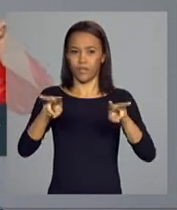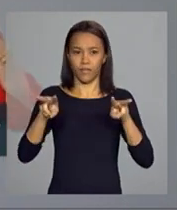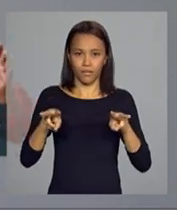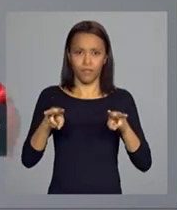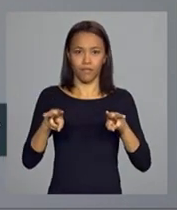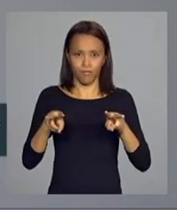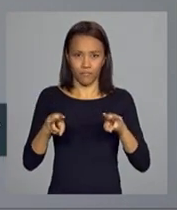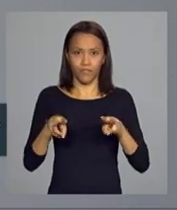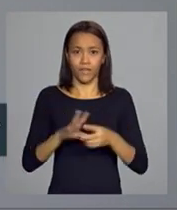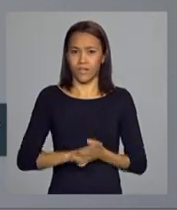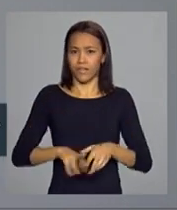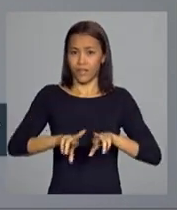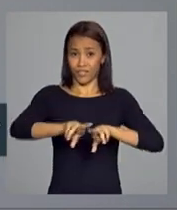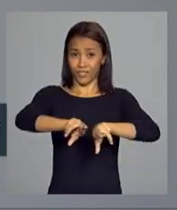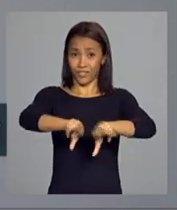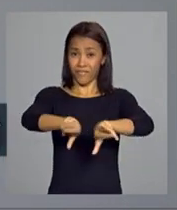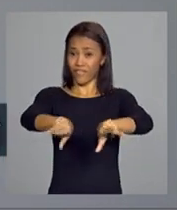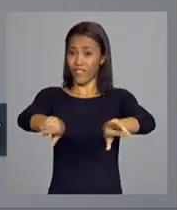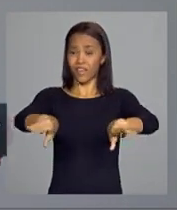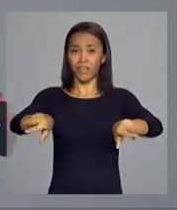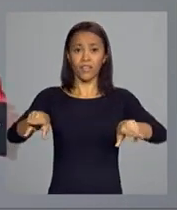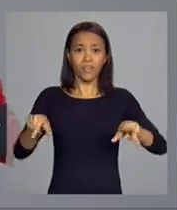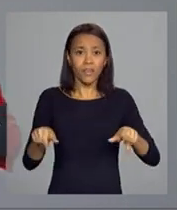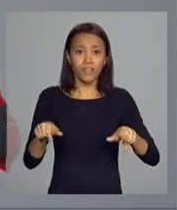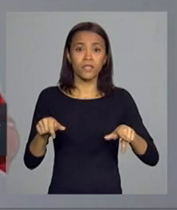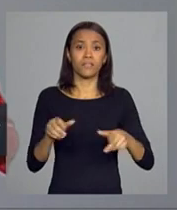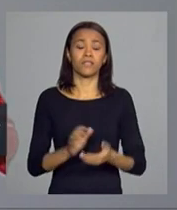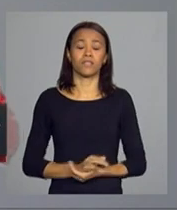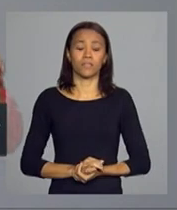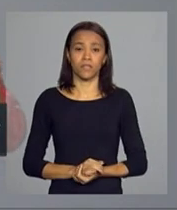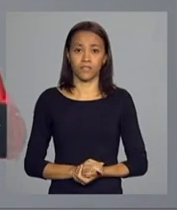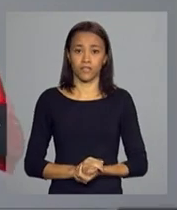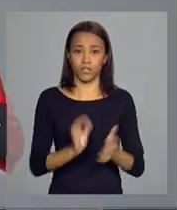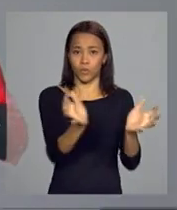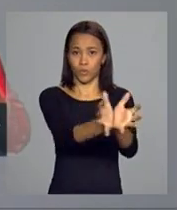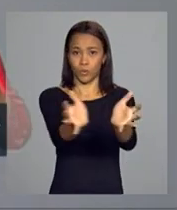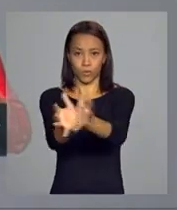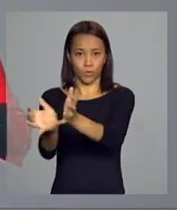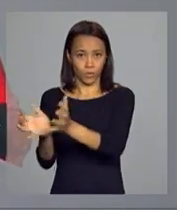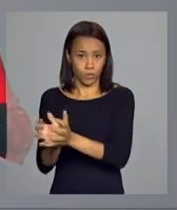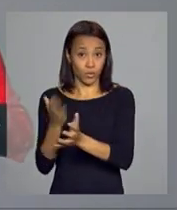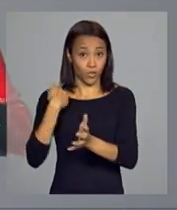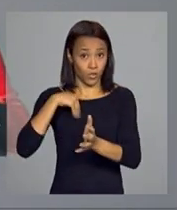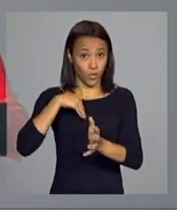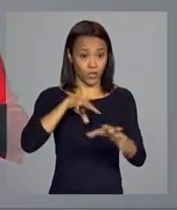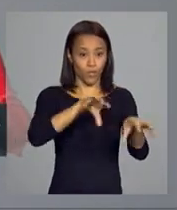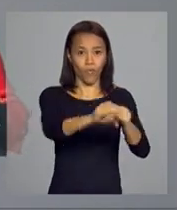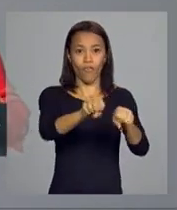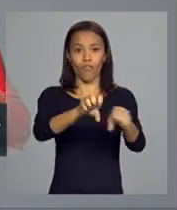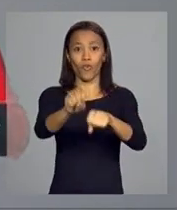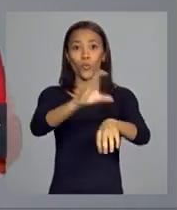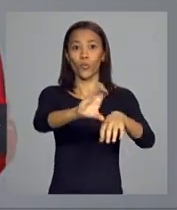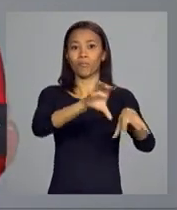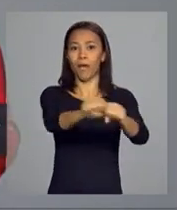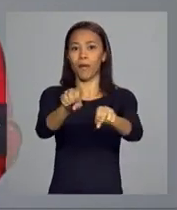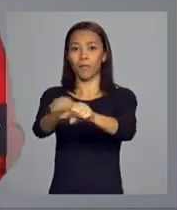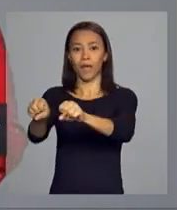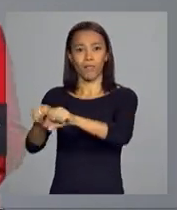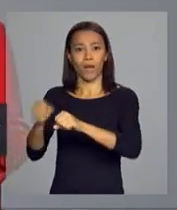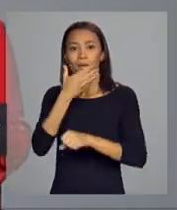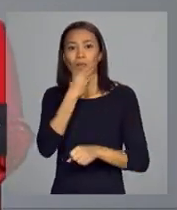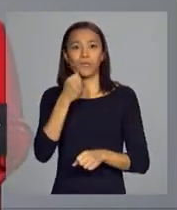as diferentes modalidades nas quais nós estamos formando trabalhadores e